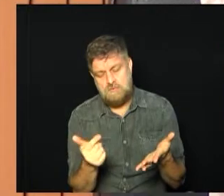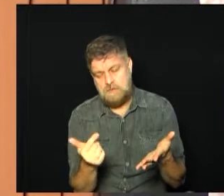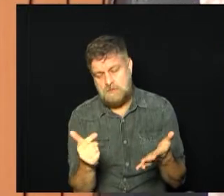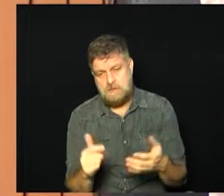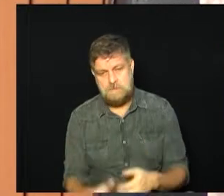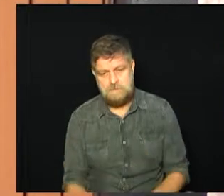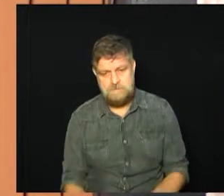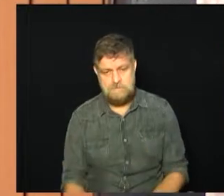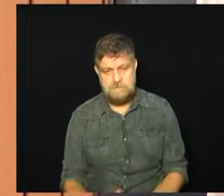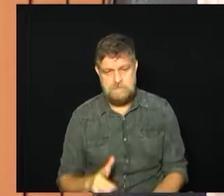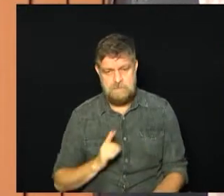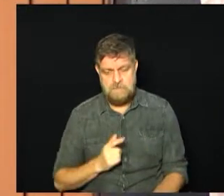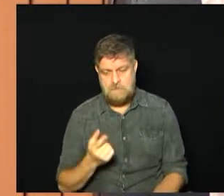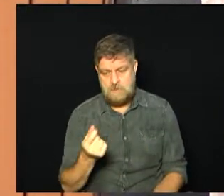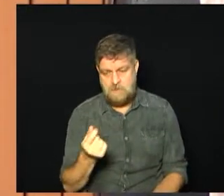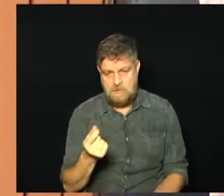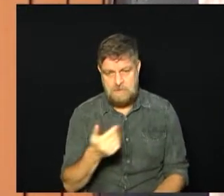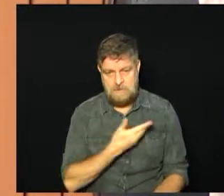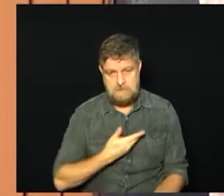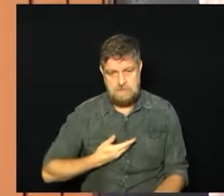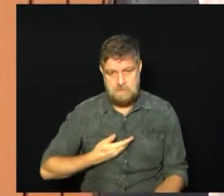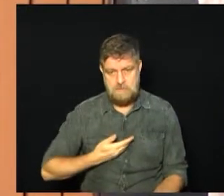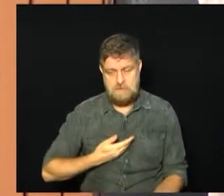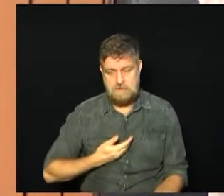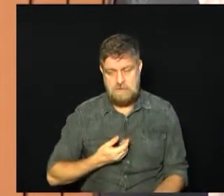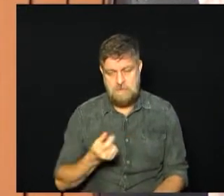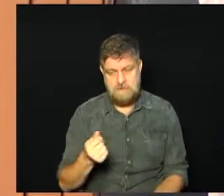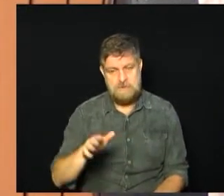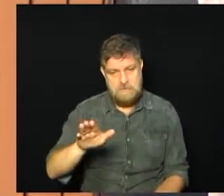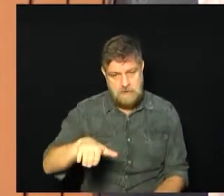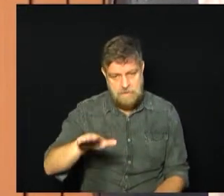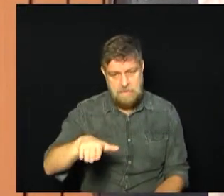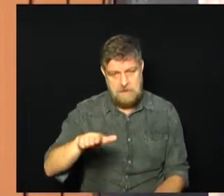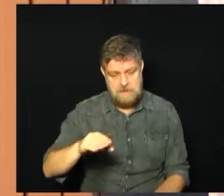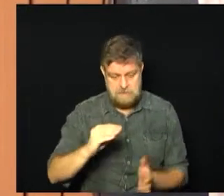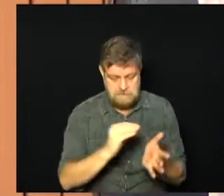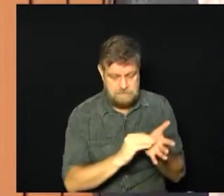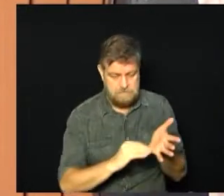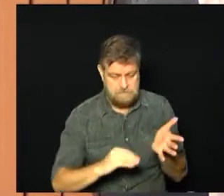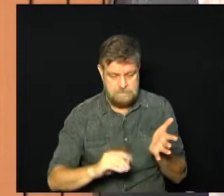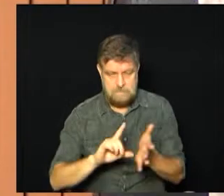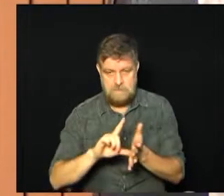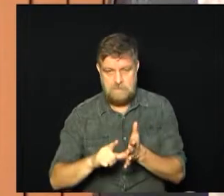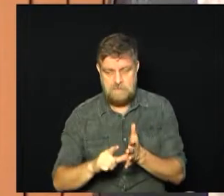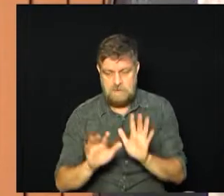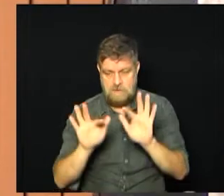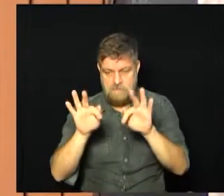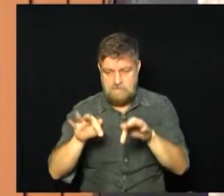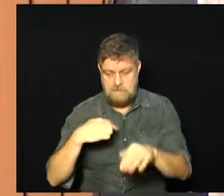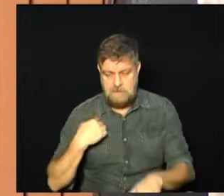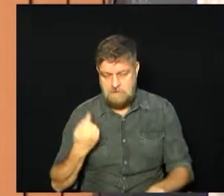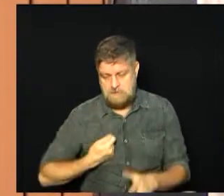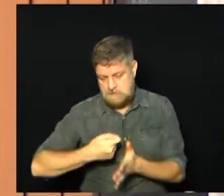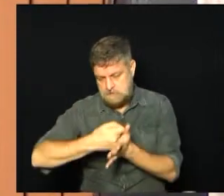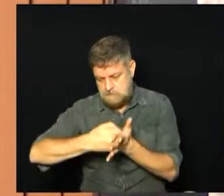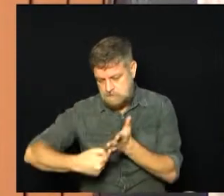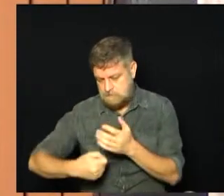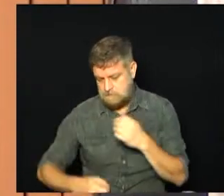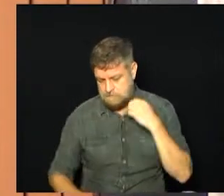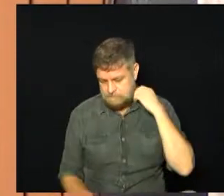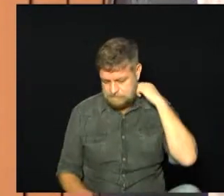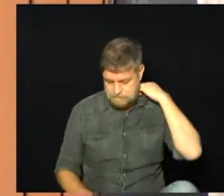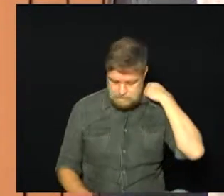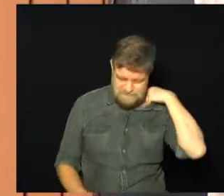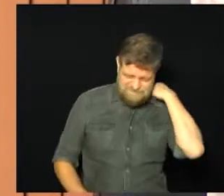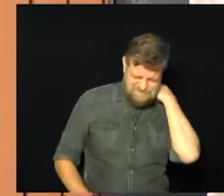a questão do preço público está notado, depois a gente pode, ao final, fazer algum encaminhamento. Eu passo a palavra agora